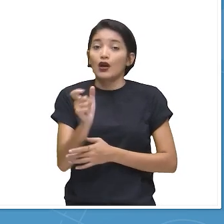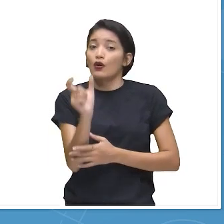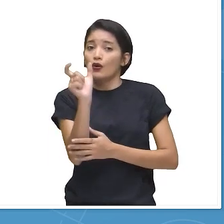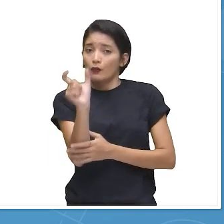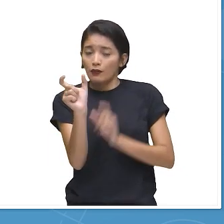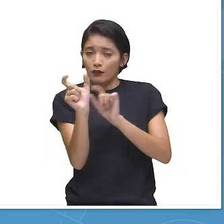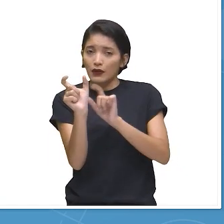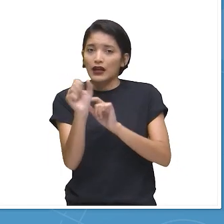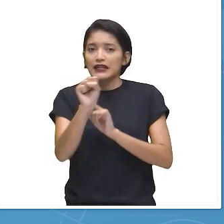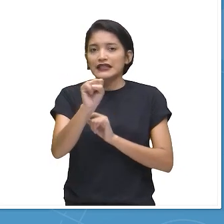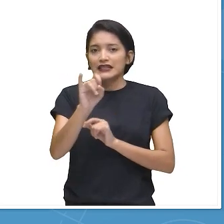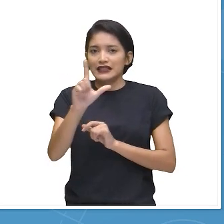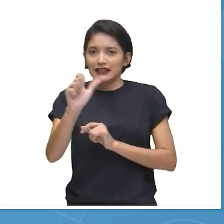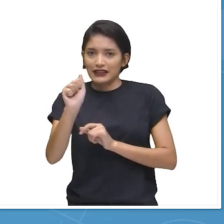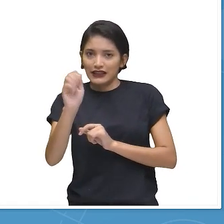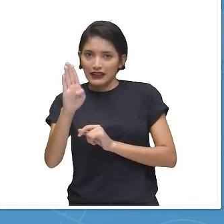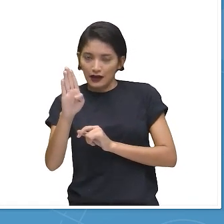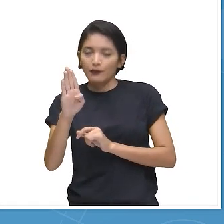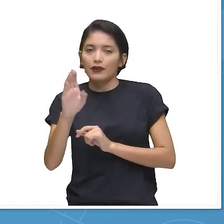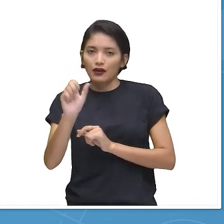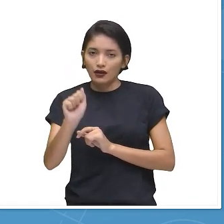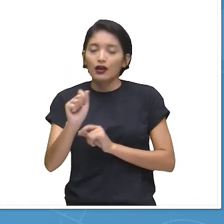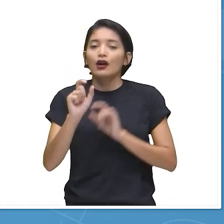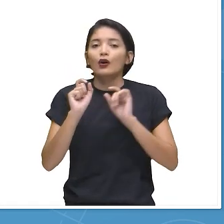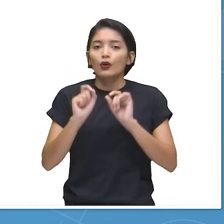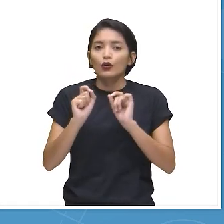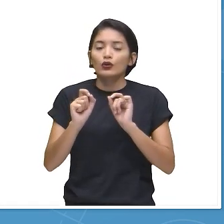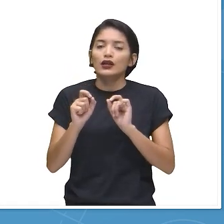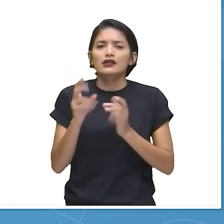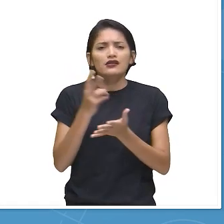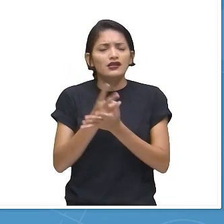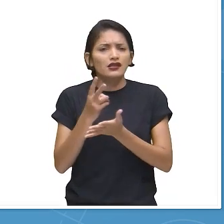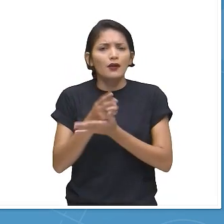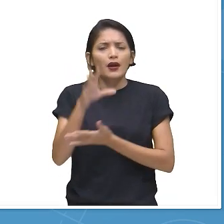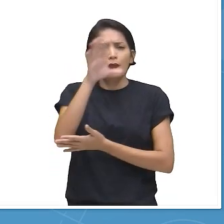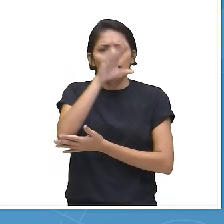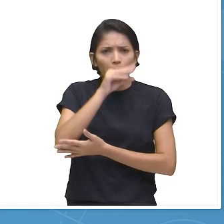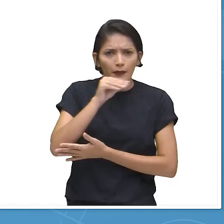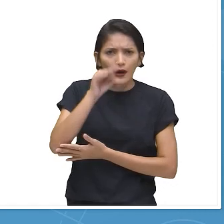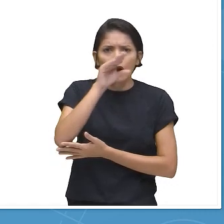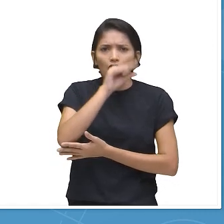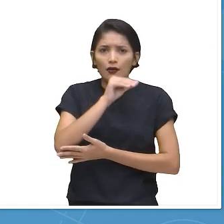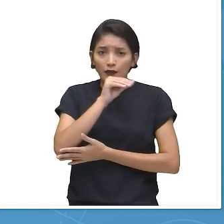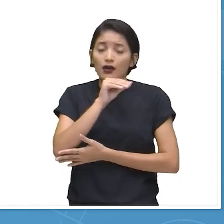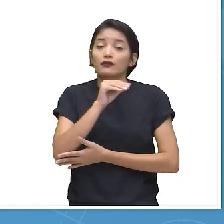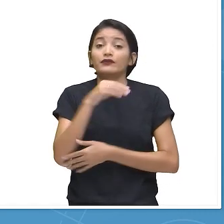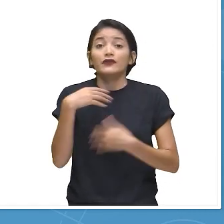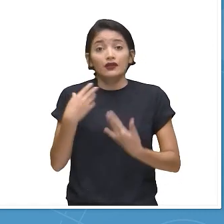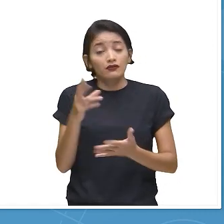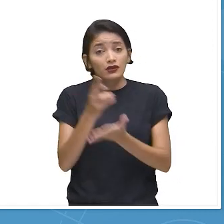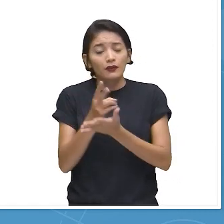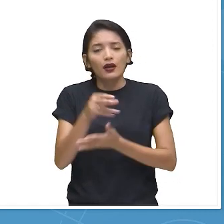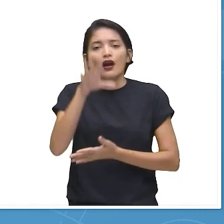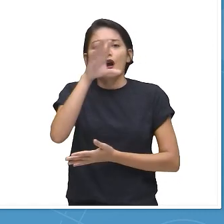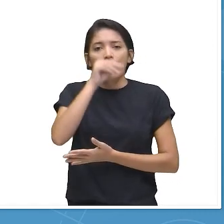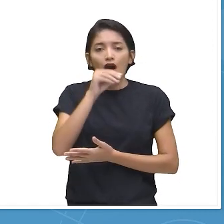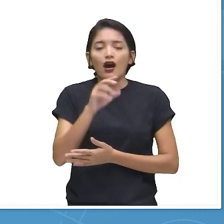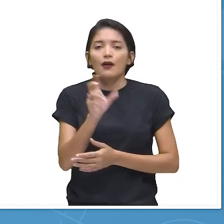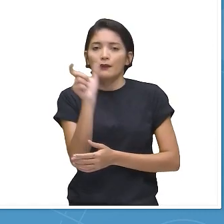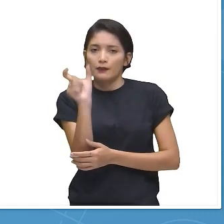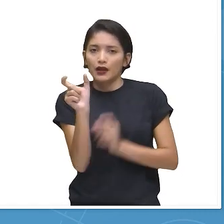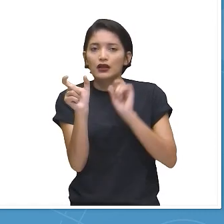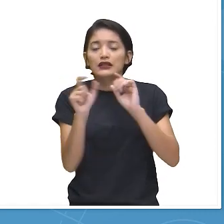eu pronuncio a palavra, eu emito impulsos de voz, e cada um desses impulsos eu vou chamar de